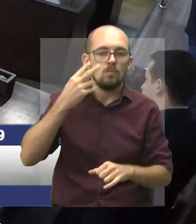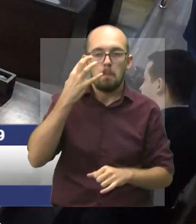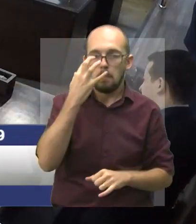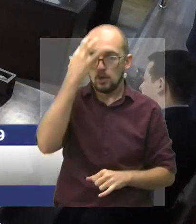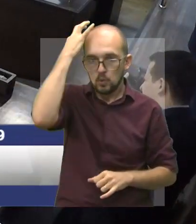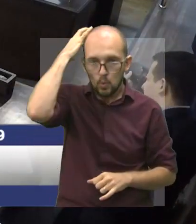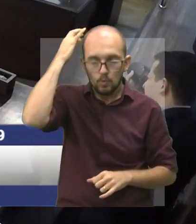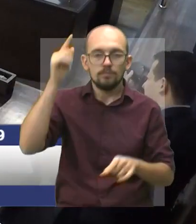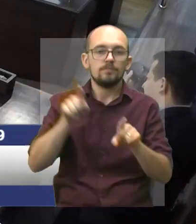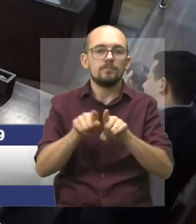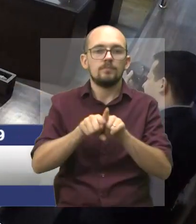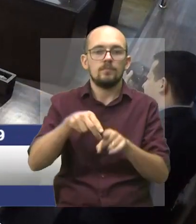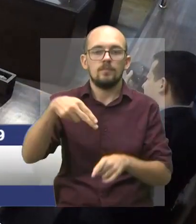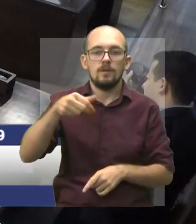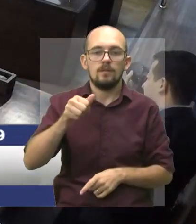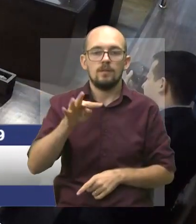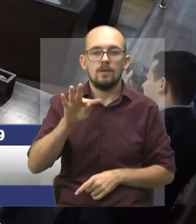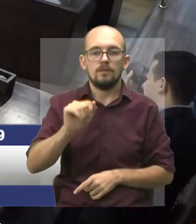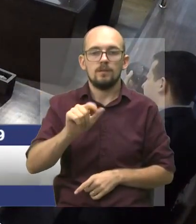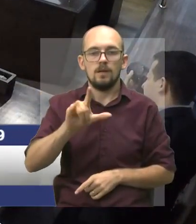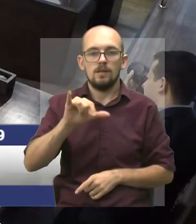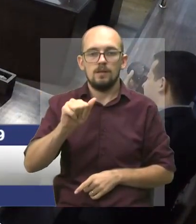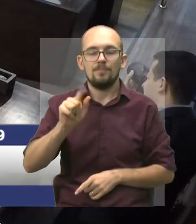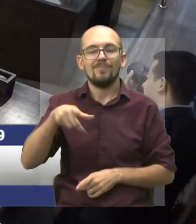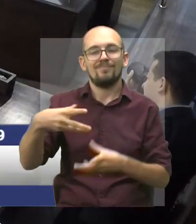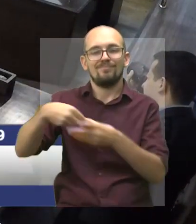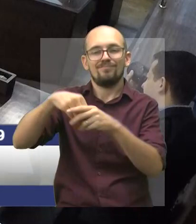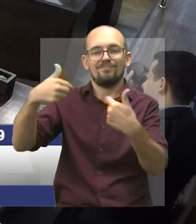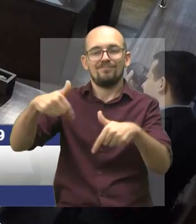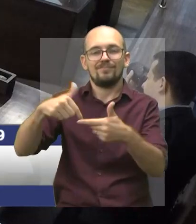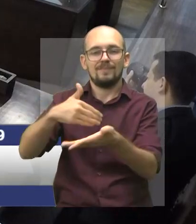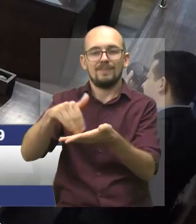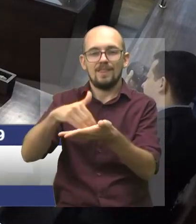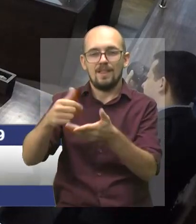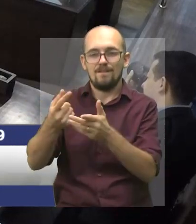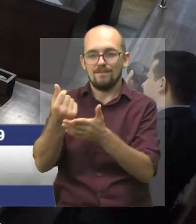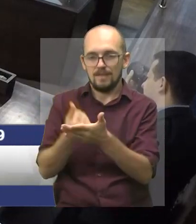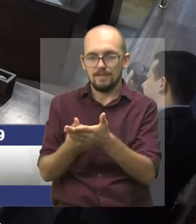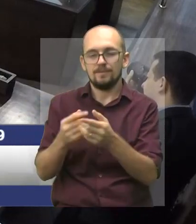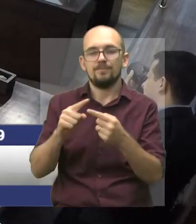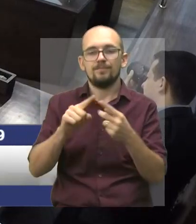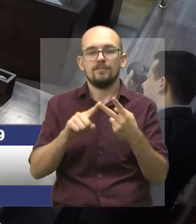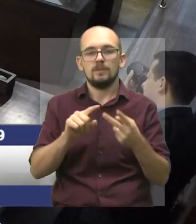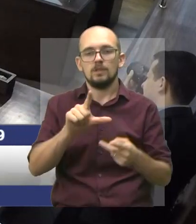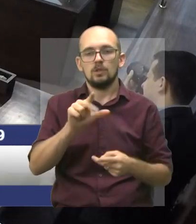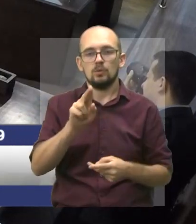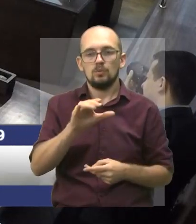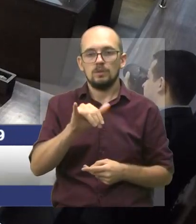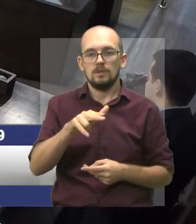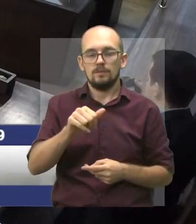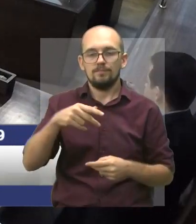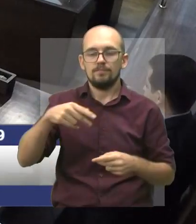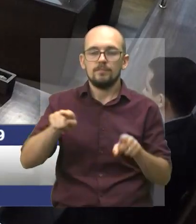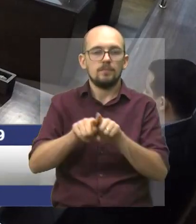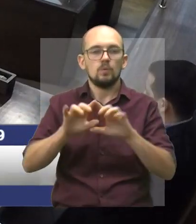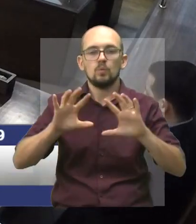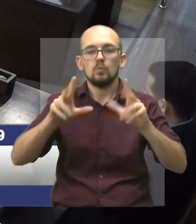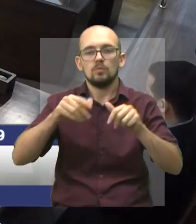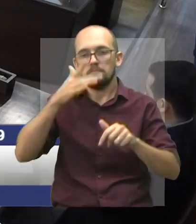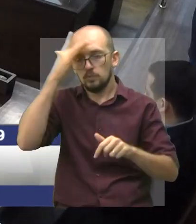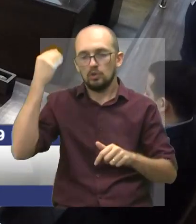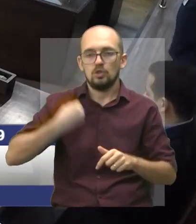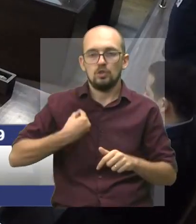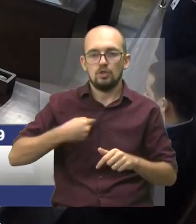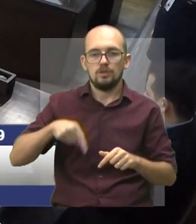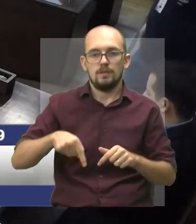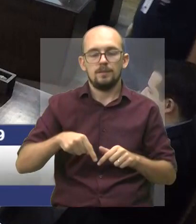da Natália Camilo, que é da Secretaria de Finanças, a Luciane da Câmara, TV Câmara e todos os presentes aqui.